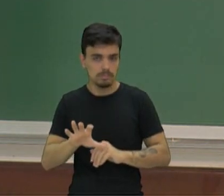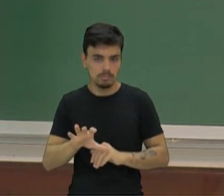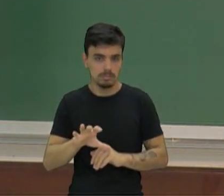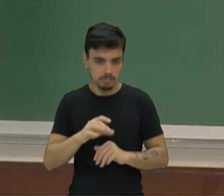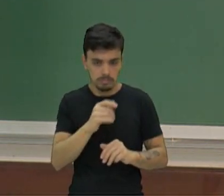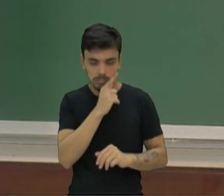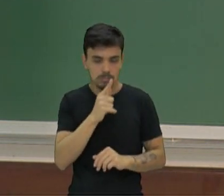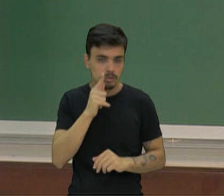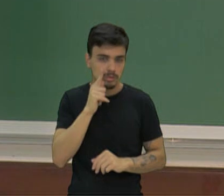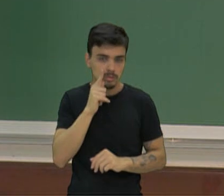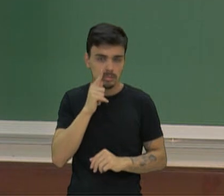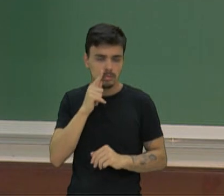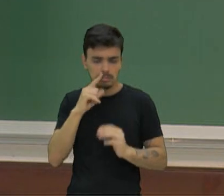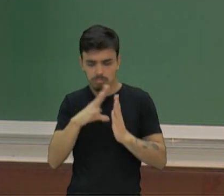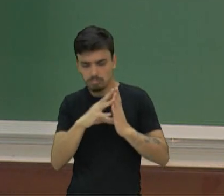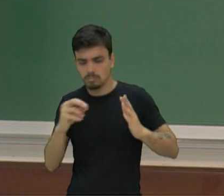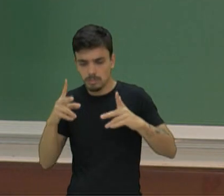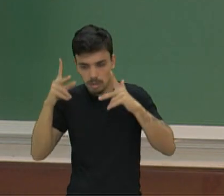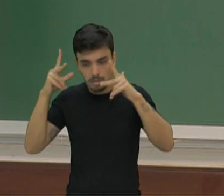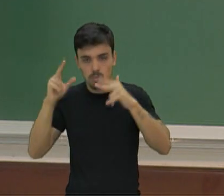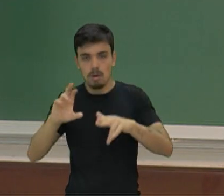idênticos ou clones, tá?